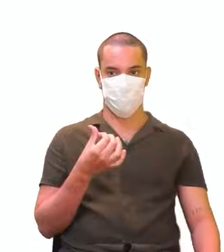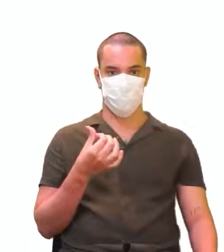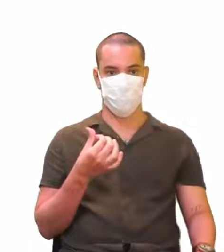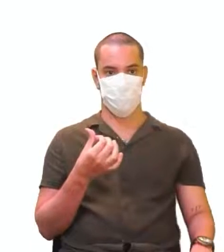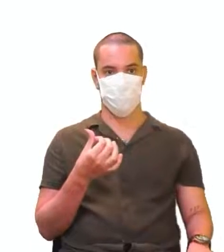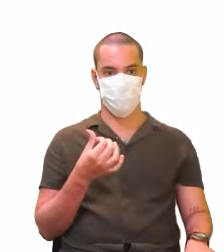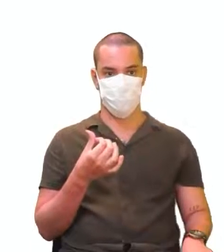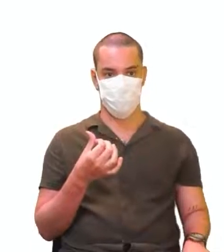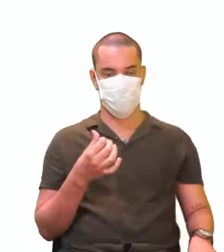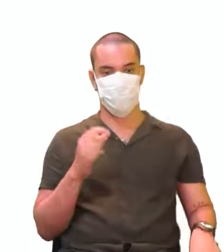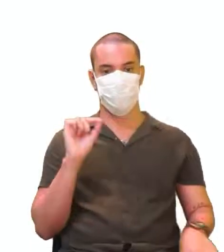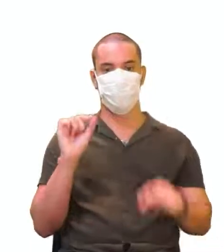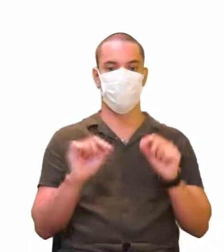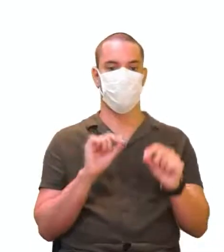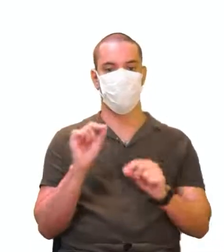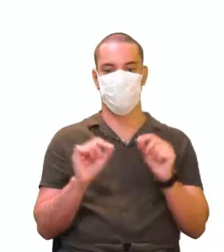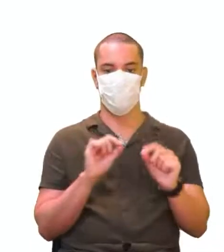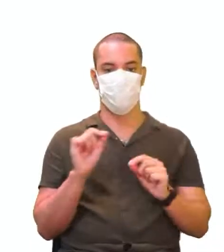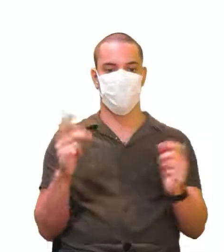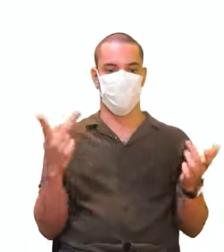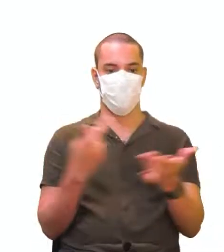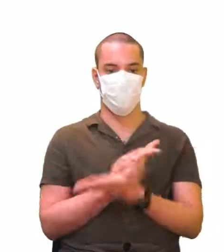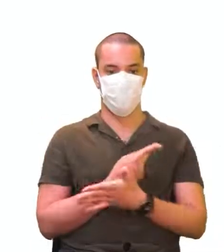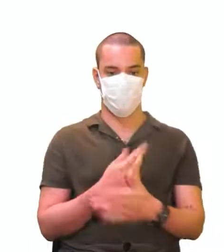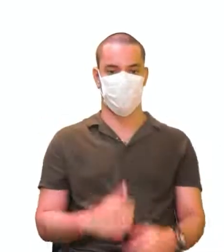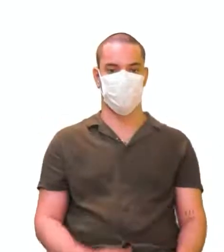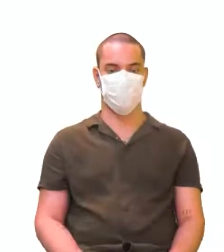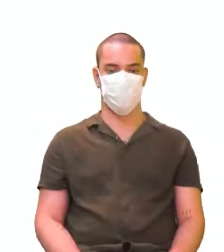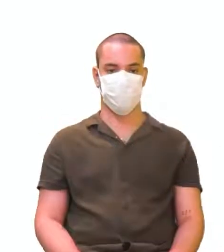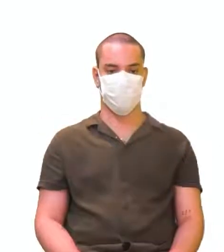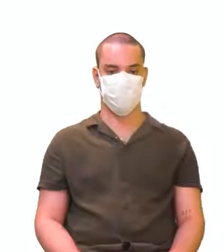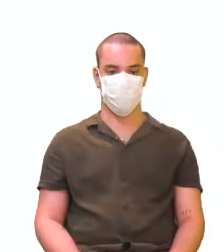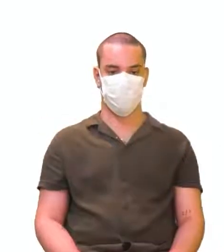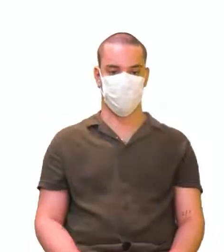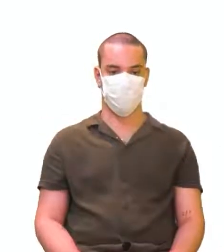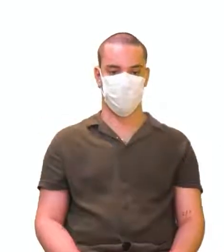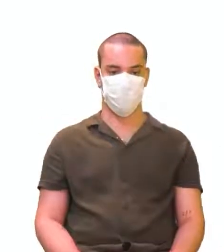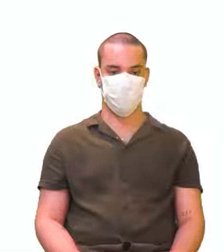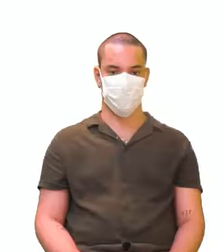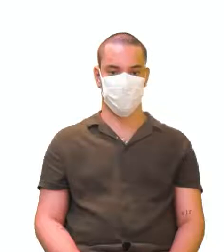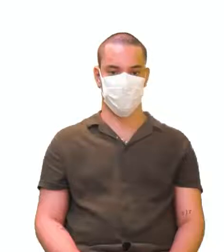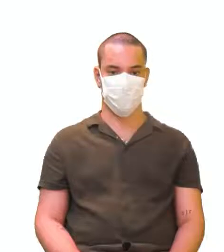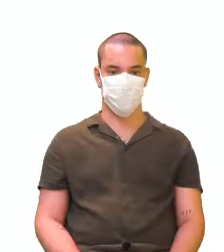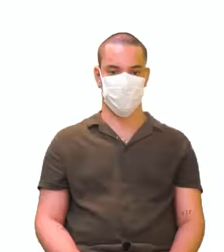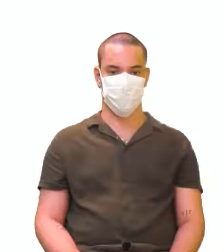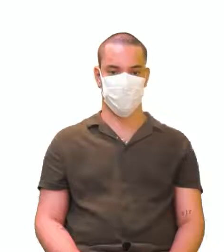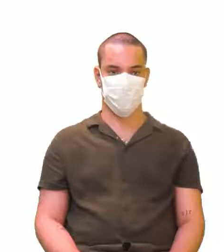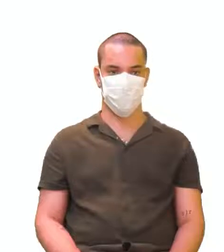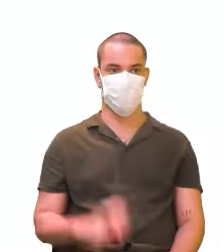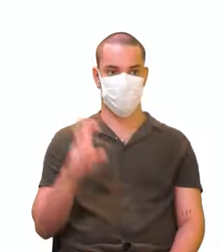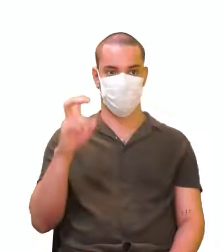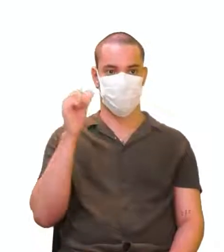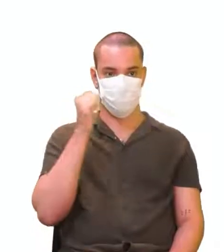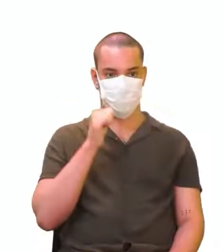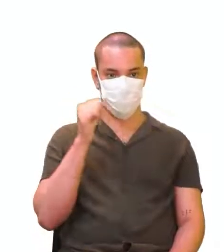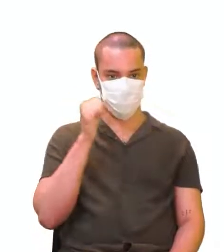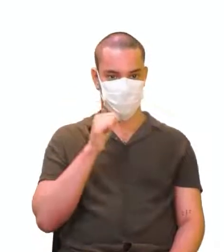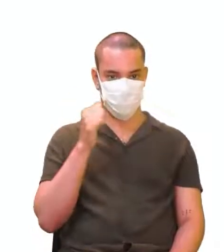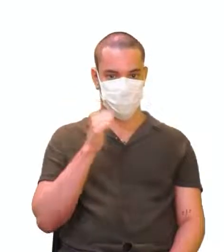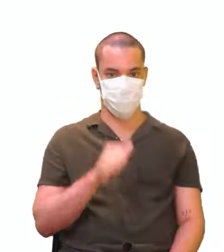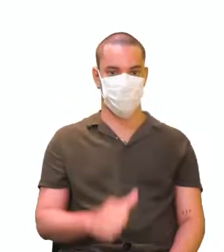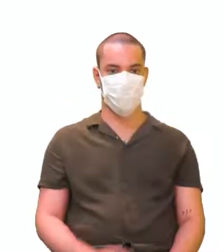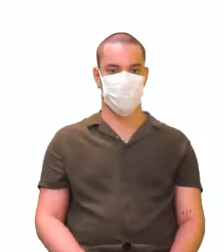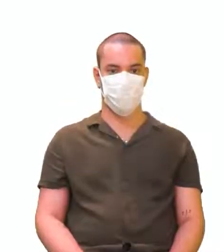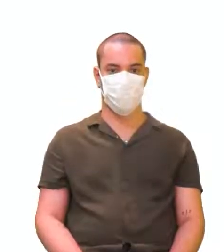6 deverá ser em relação ao locus gênicos do sistema ABO. Vamos para cá, para essa menina, tá? Filho